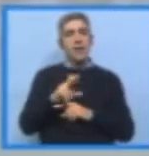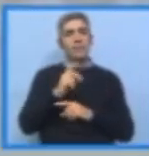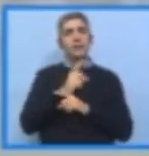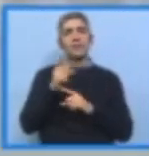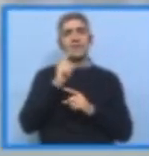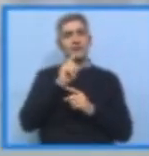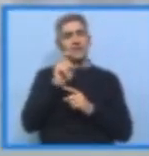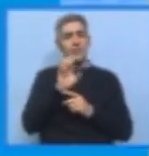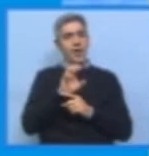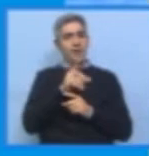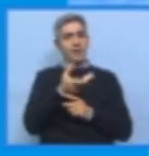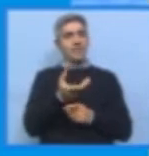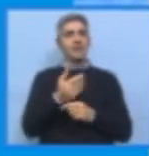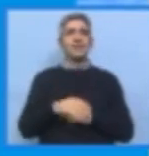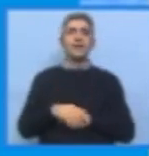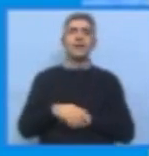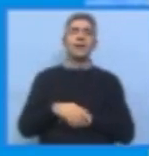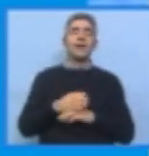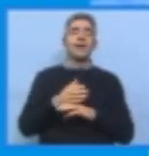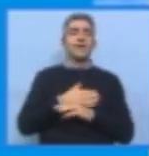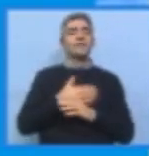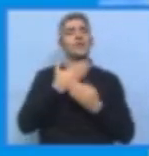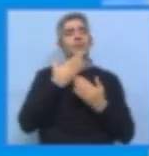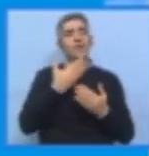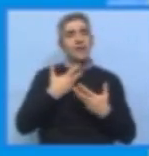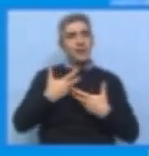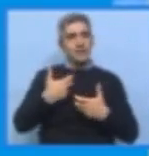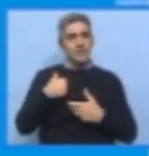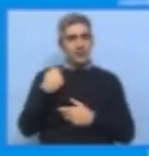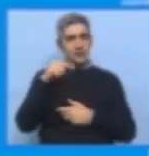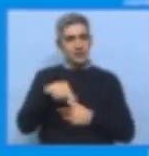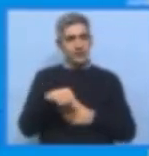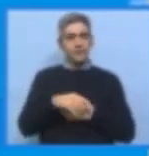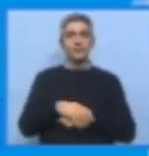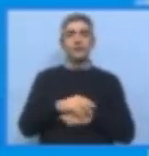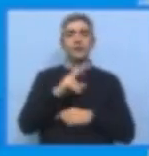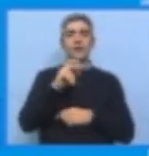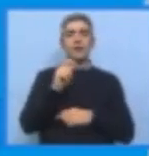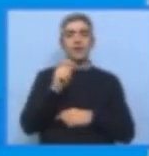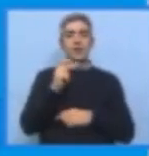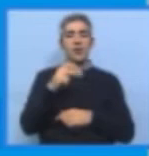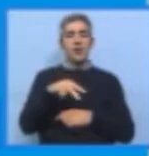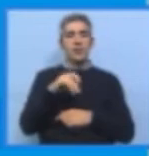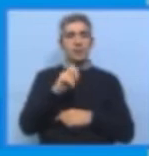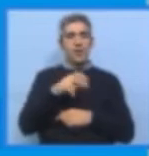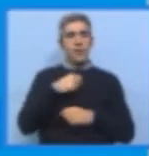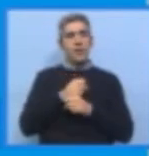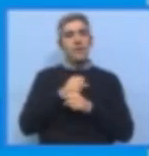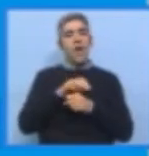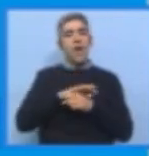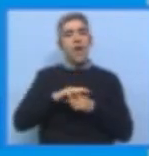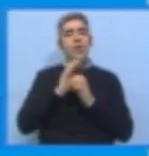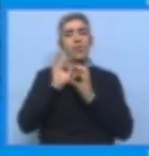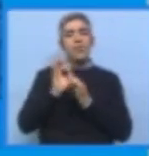nestes termos? Antes de mais, muito obrigado por me receber. Reanimar, eu trabalho em cuidados intensivos